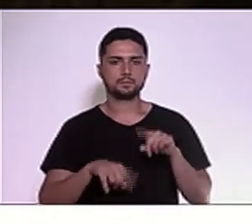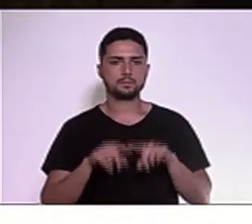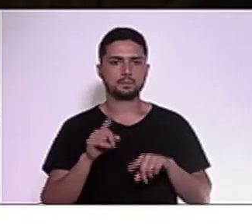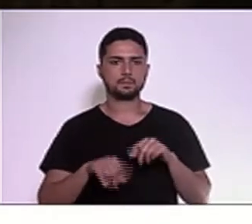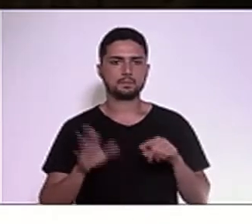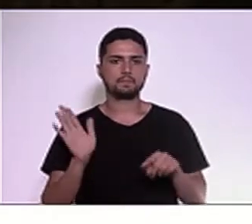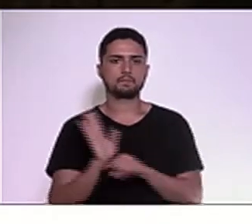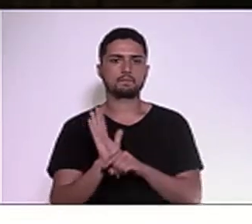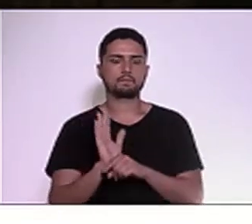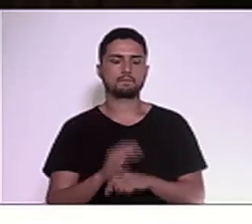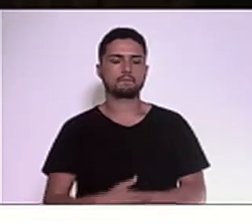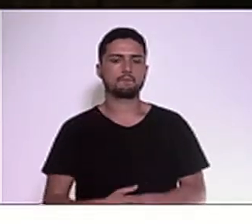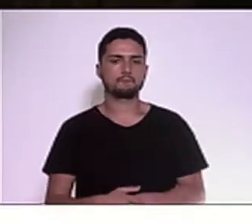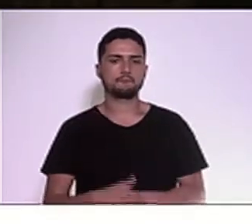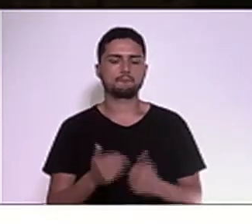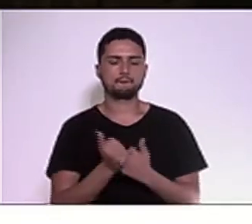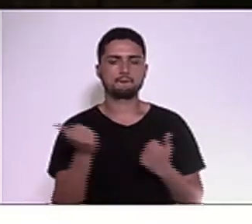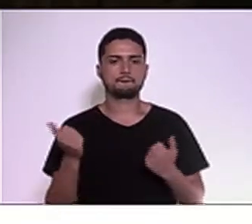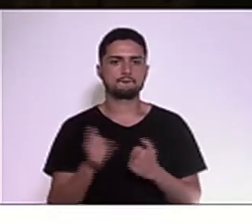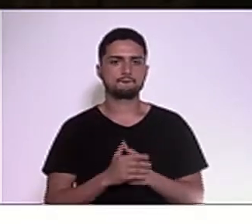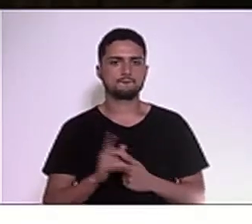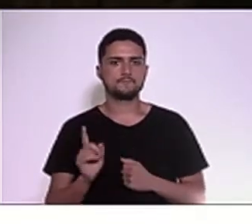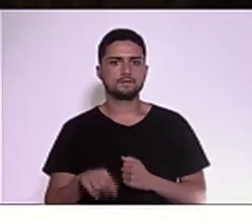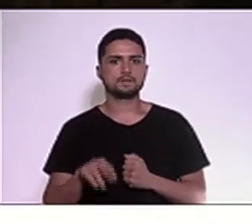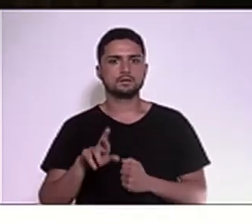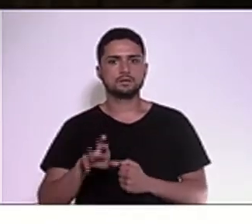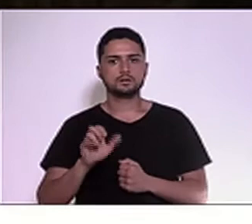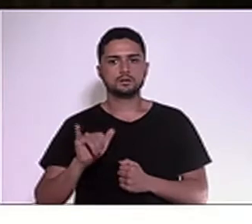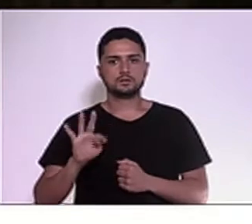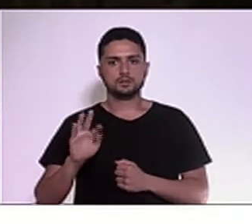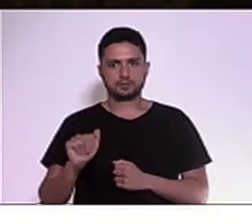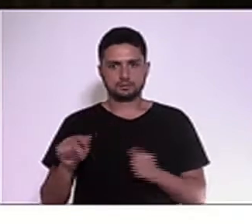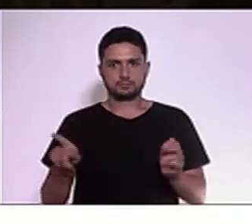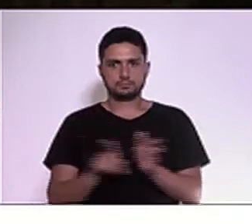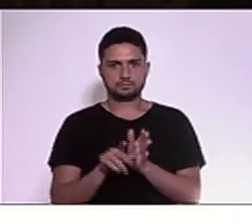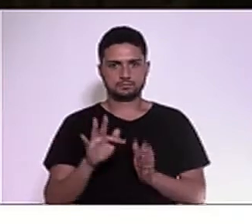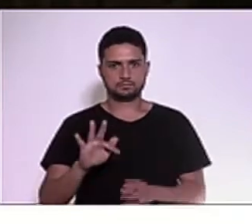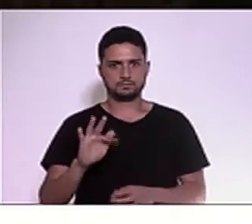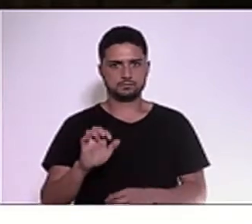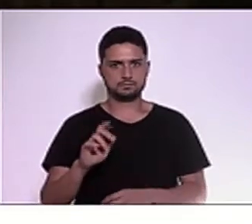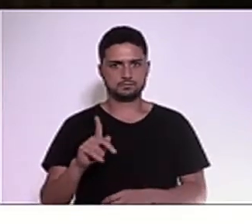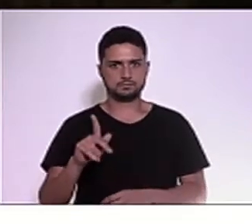órgãos. Constituem receitas do FEPROCON.